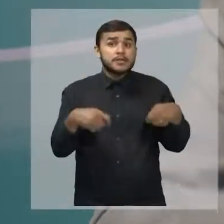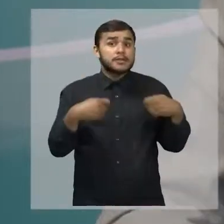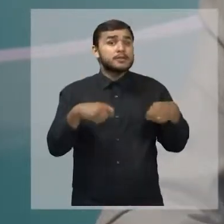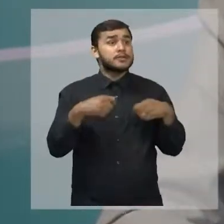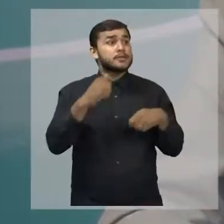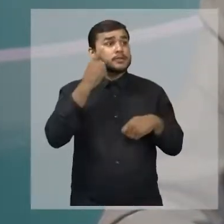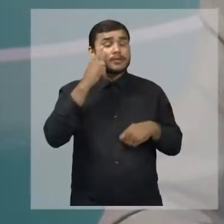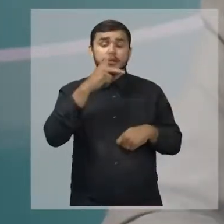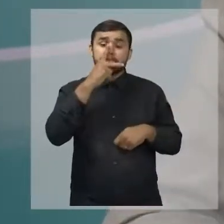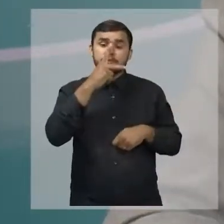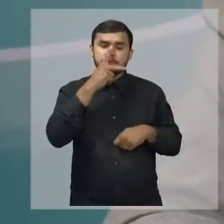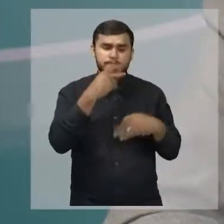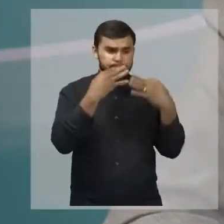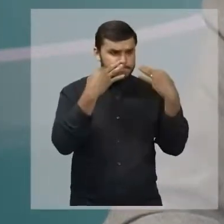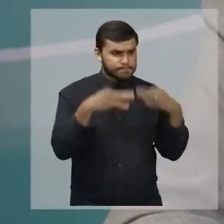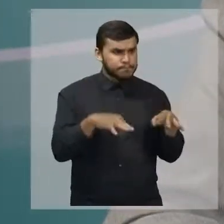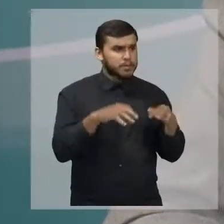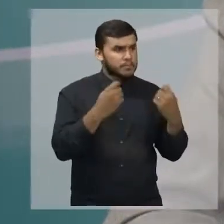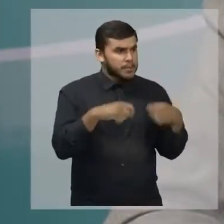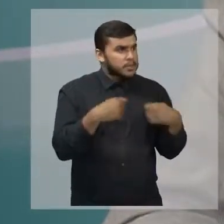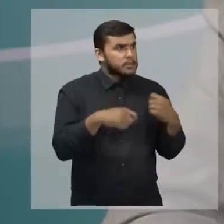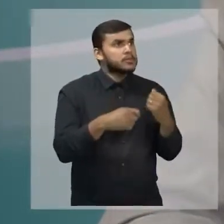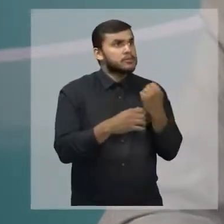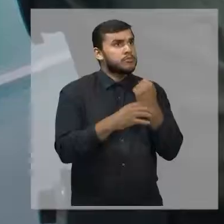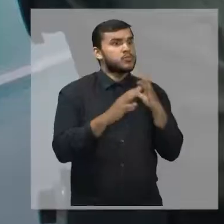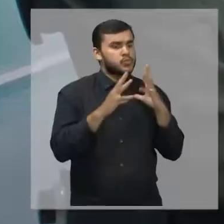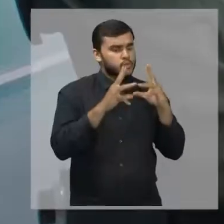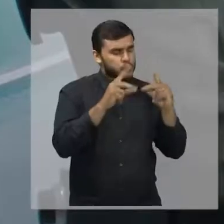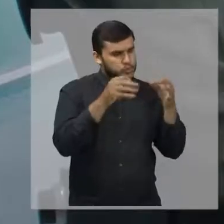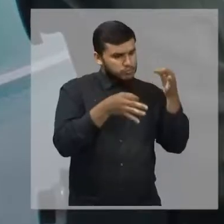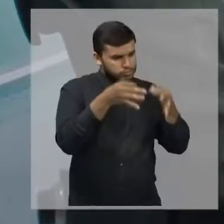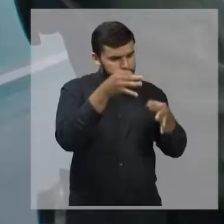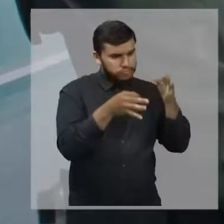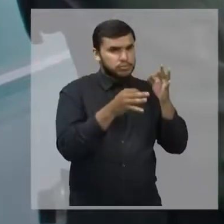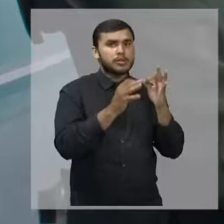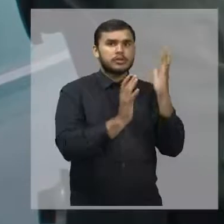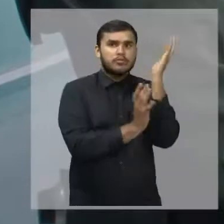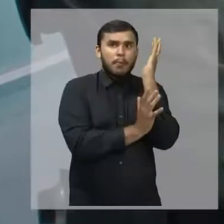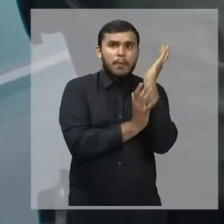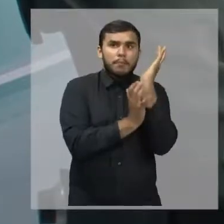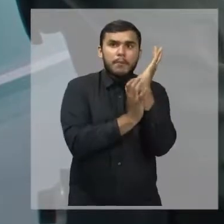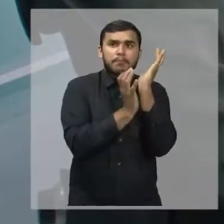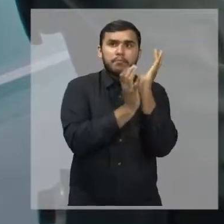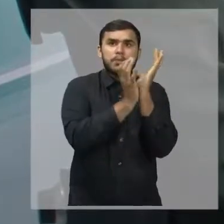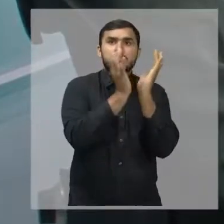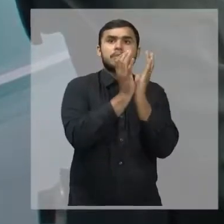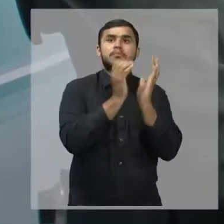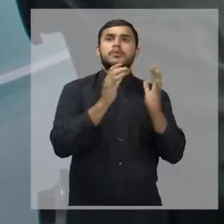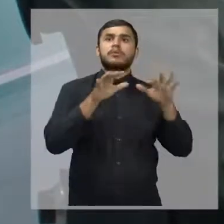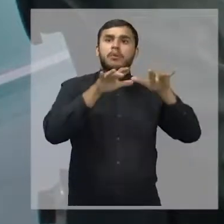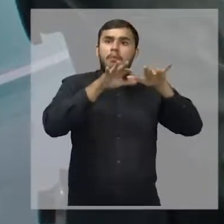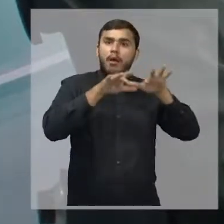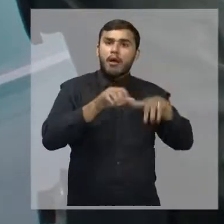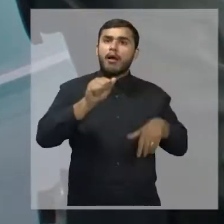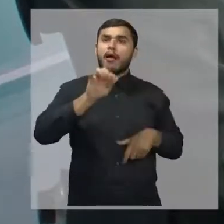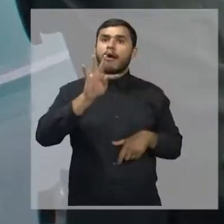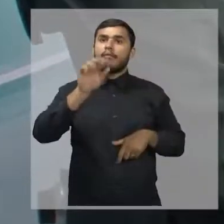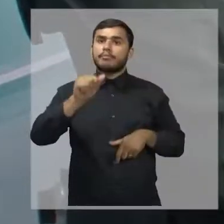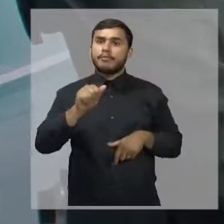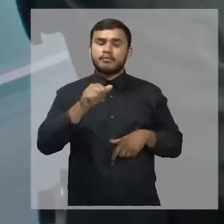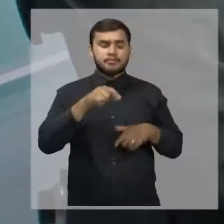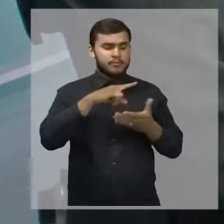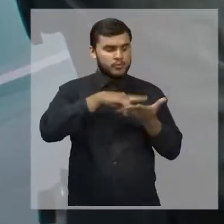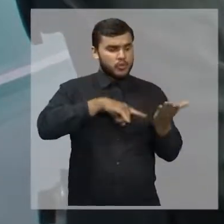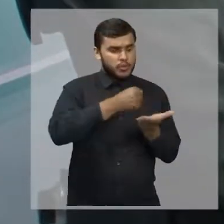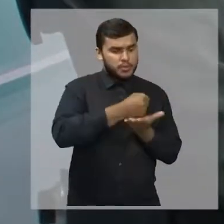existir concretamente, não dá para ser virtual, você tem atas, você tem uma série de exigência. Pode ser que daqui a 10